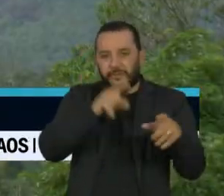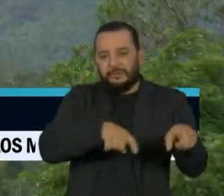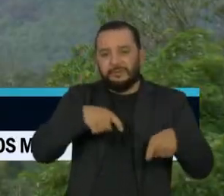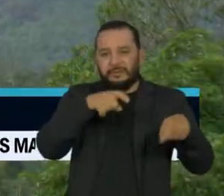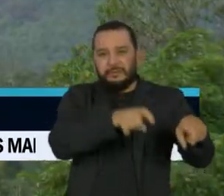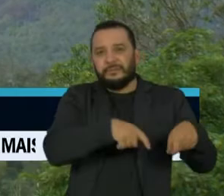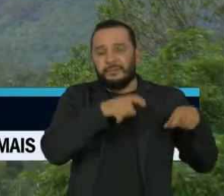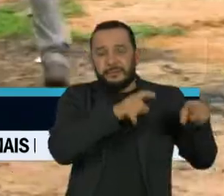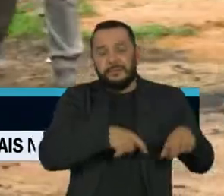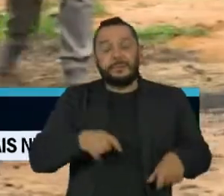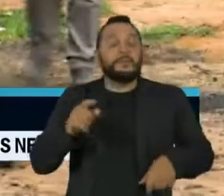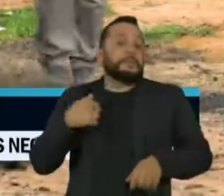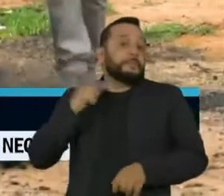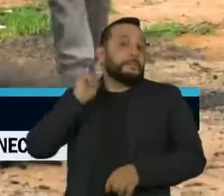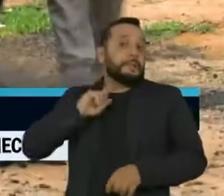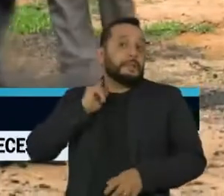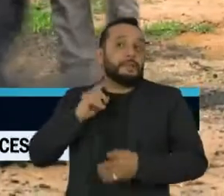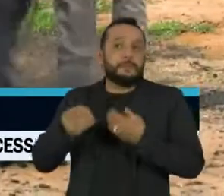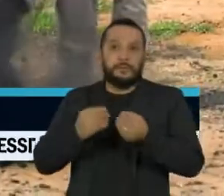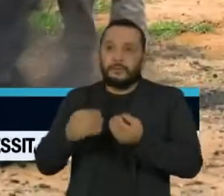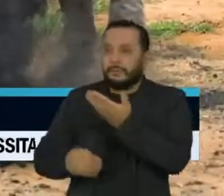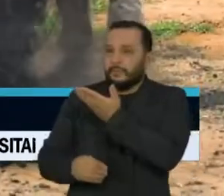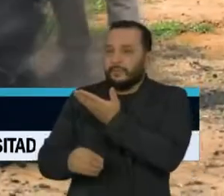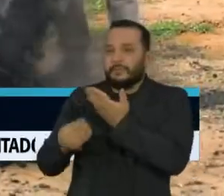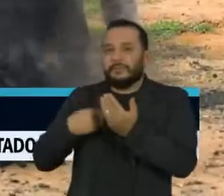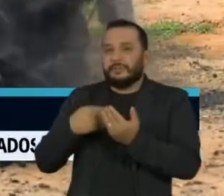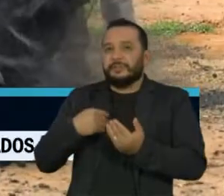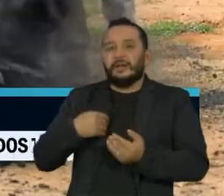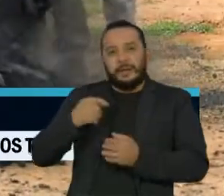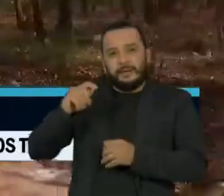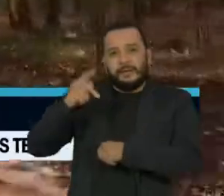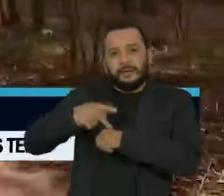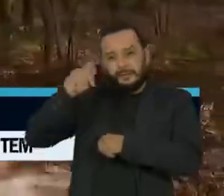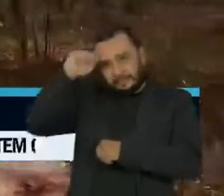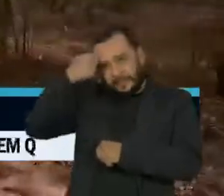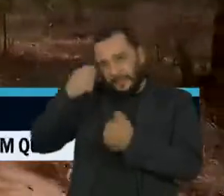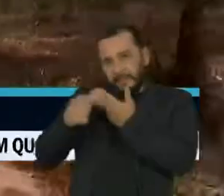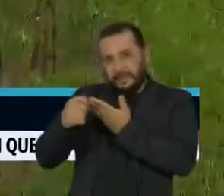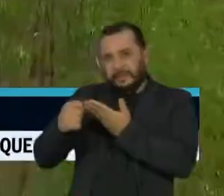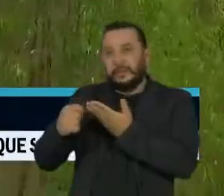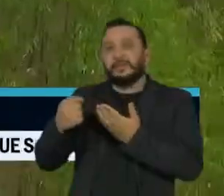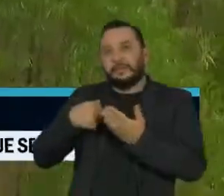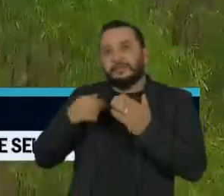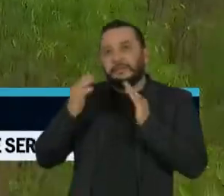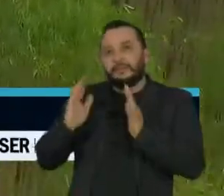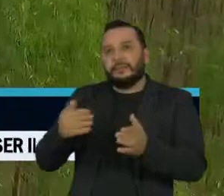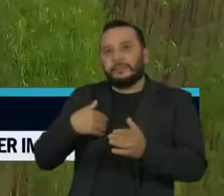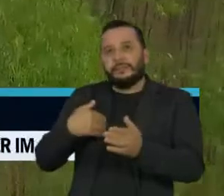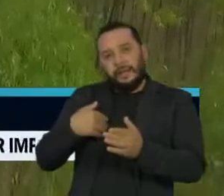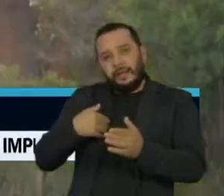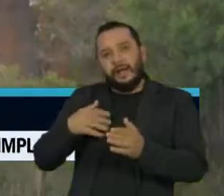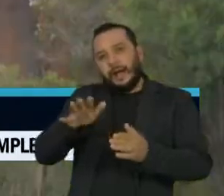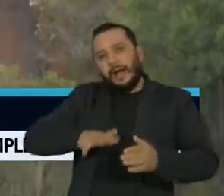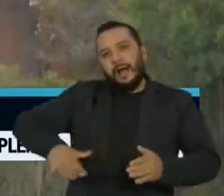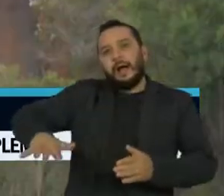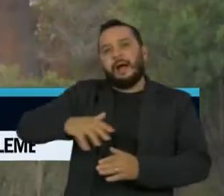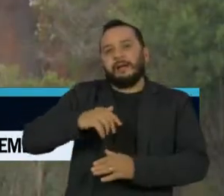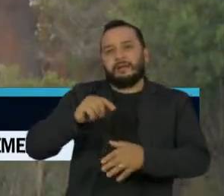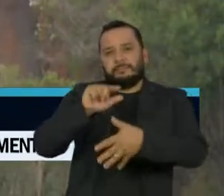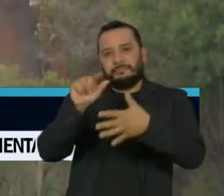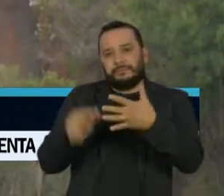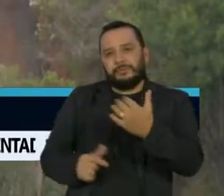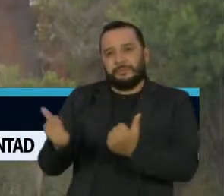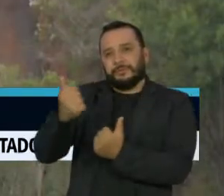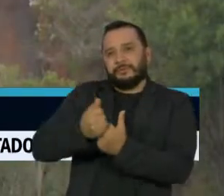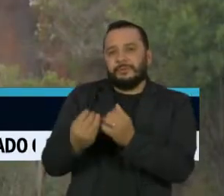motiva o desmatamento é a produção de carvão vegetal. A floresta nativa está sendo substituída por eucaliptos. No Paraná, o desmate